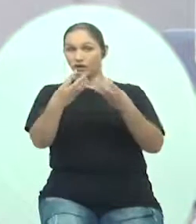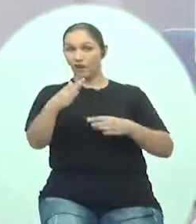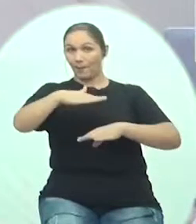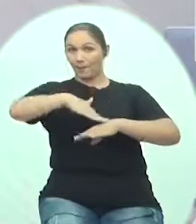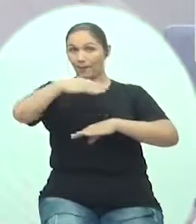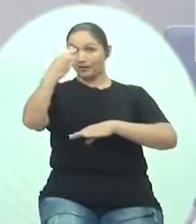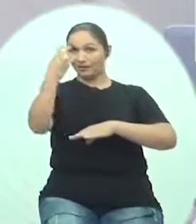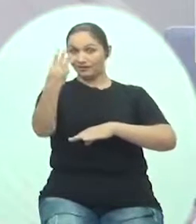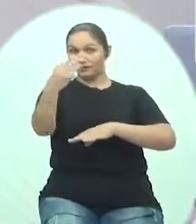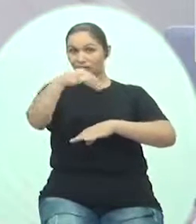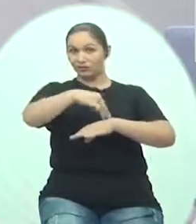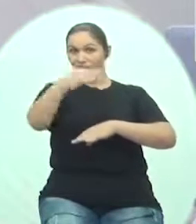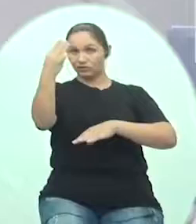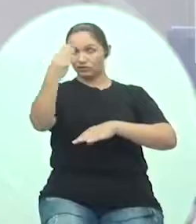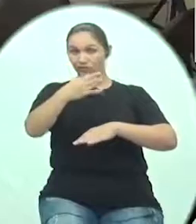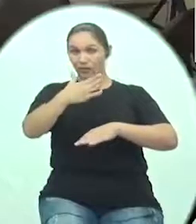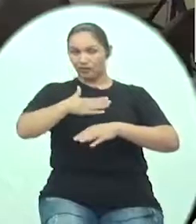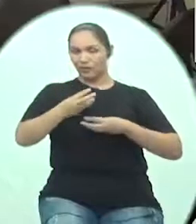desse